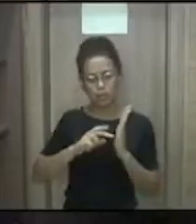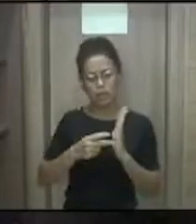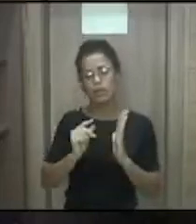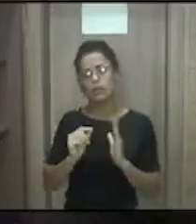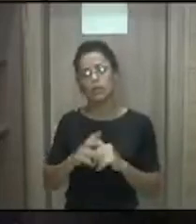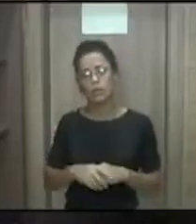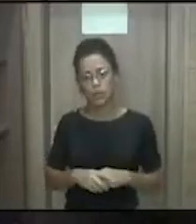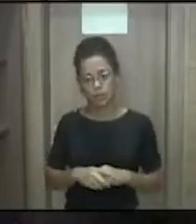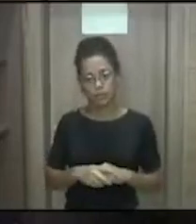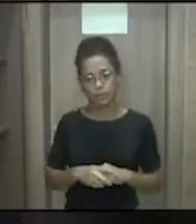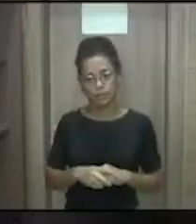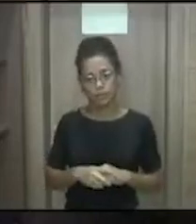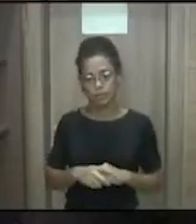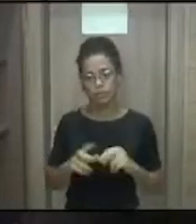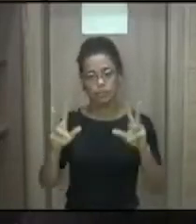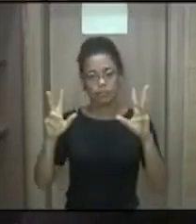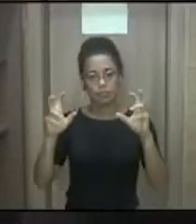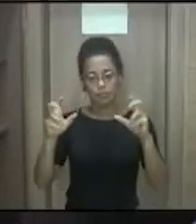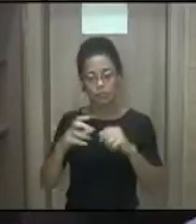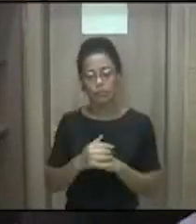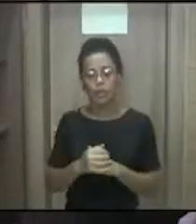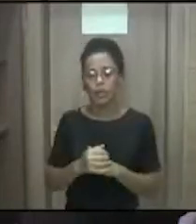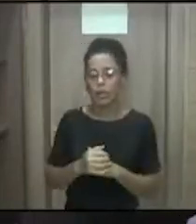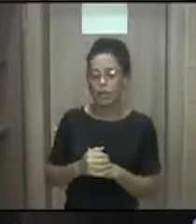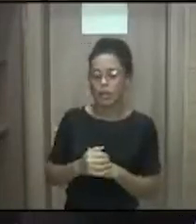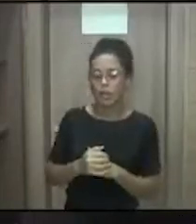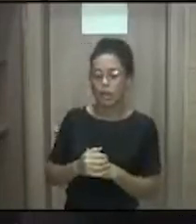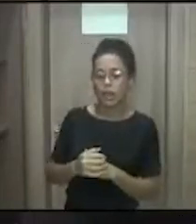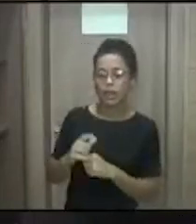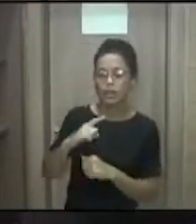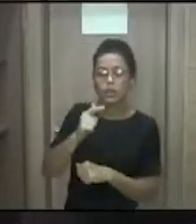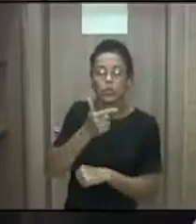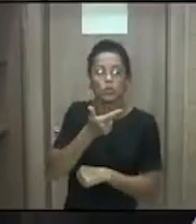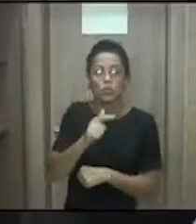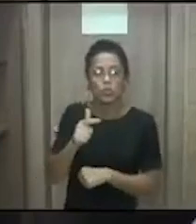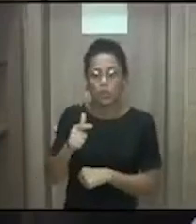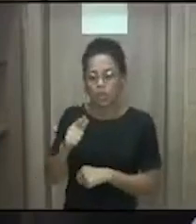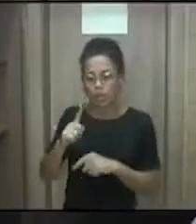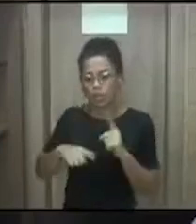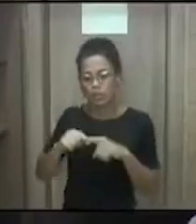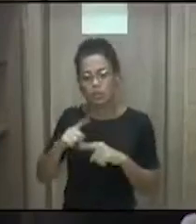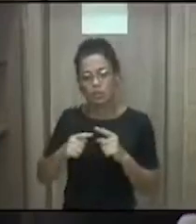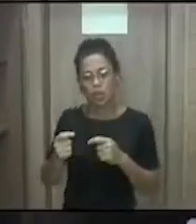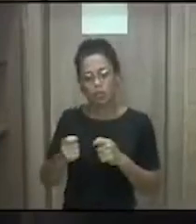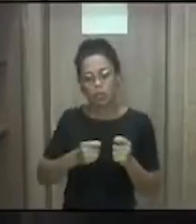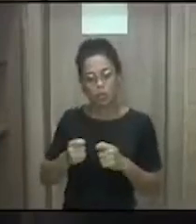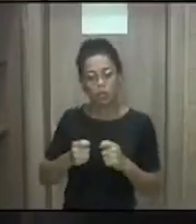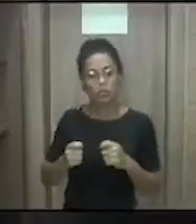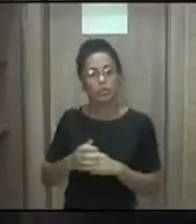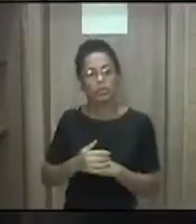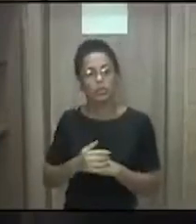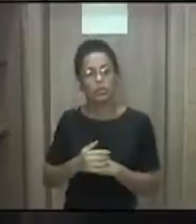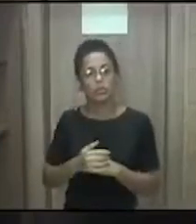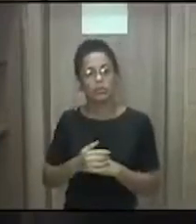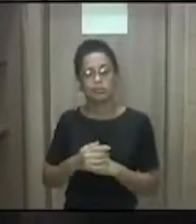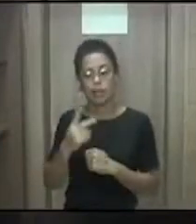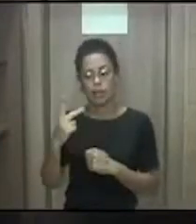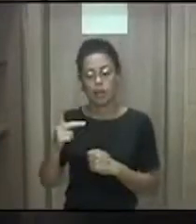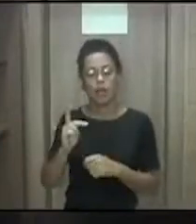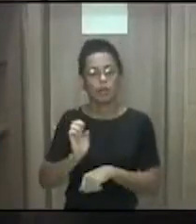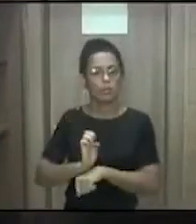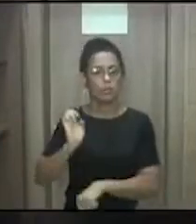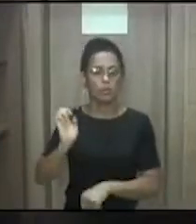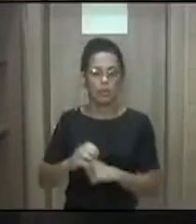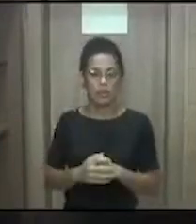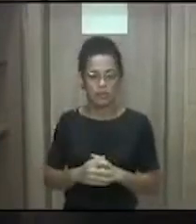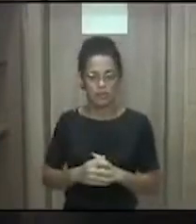de referência completamente aberto, que não tem ali elementos de controle e regulação do Estado. Não é que o Estado